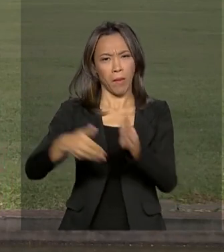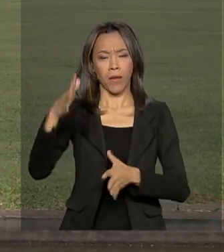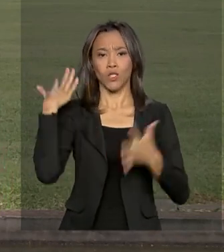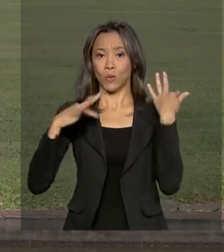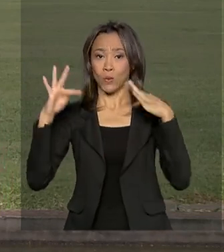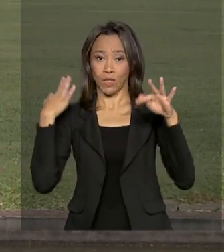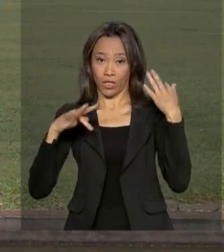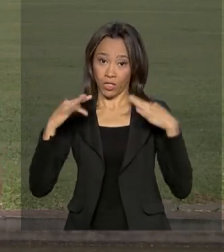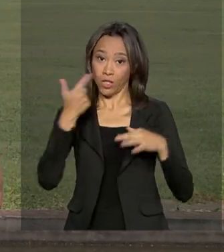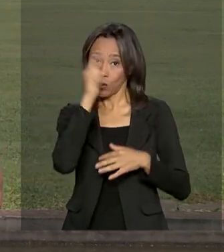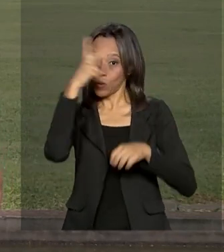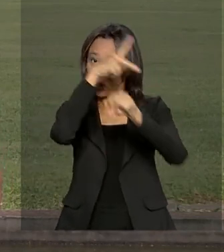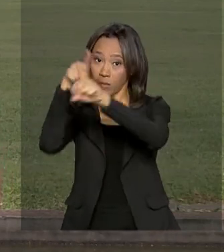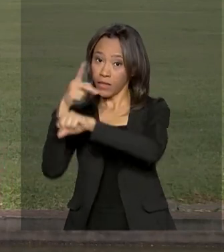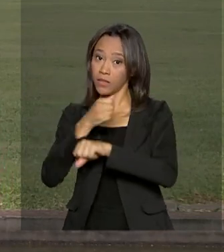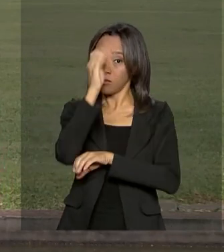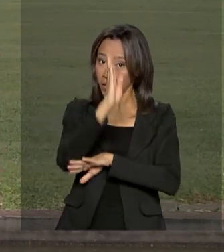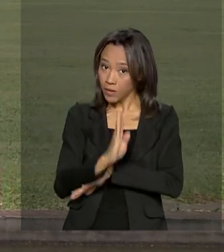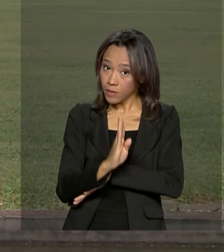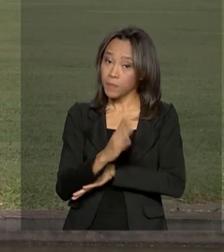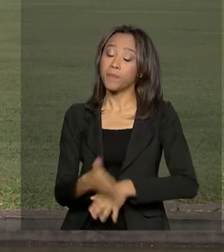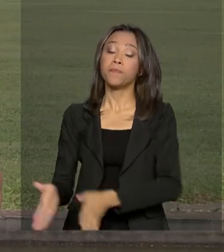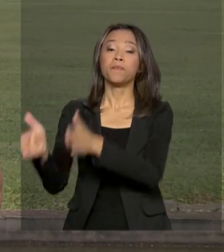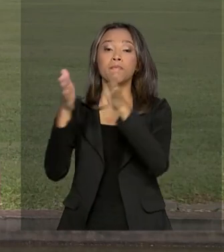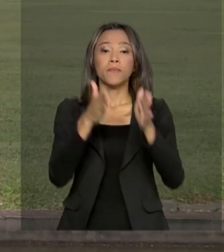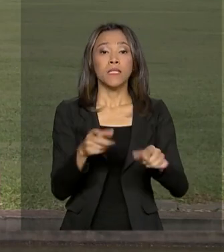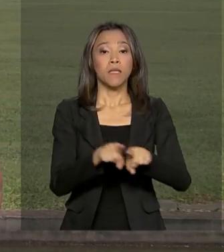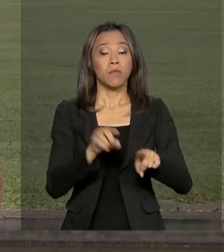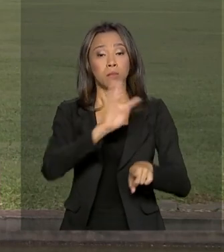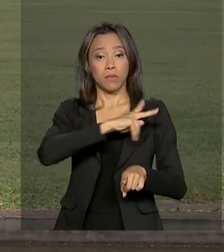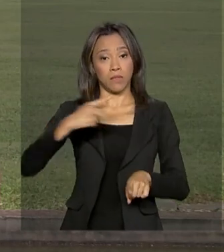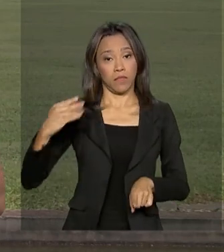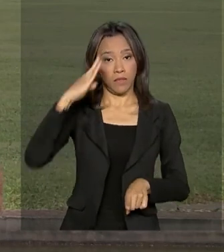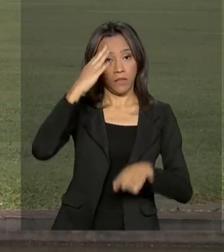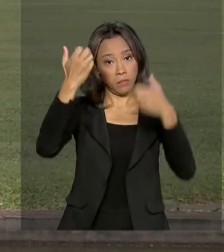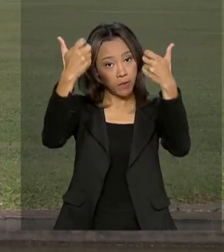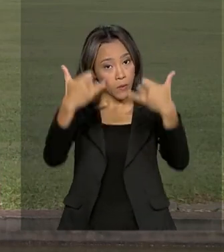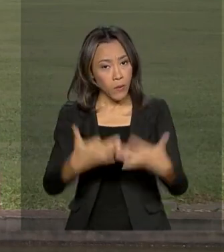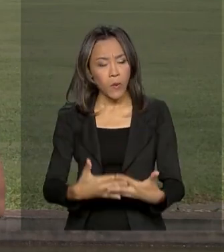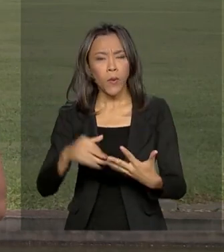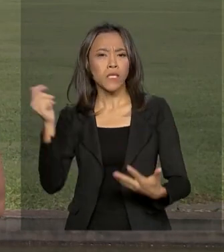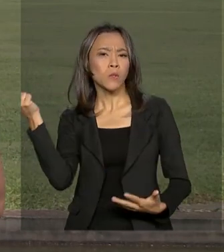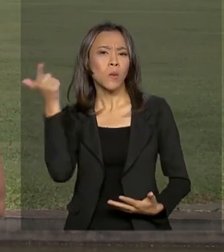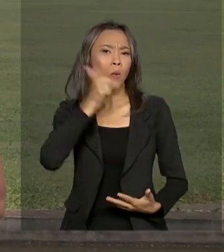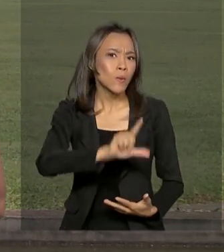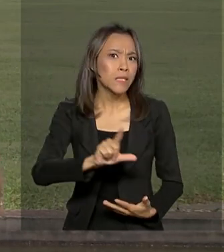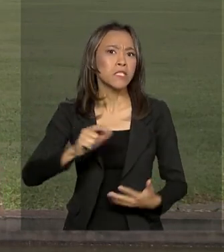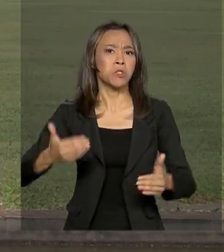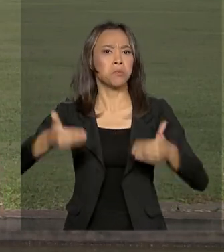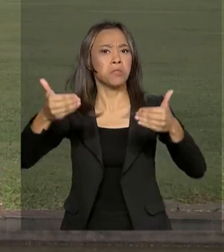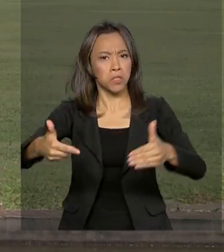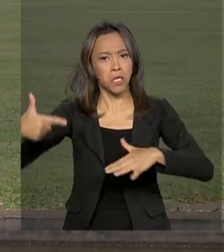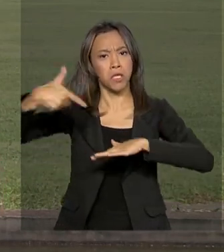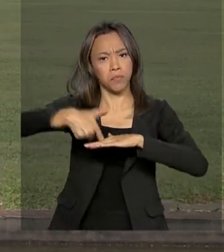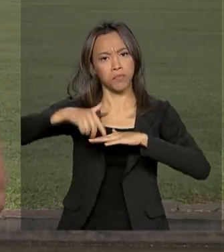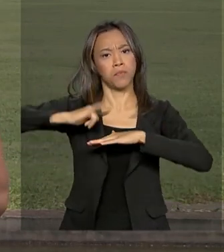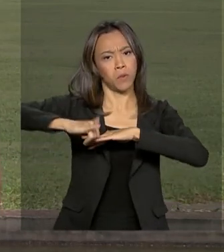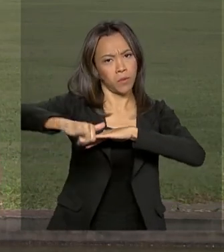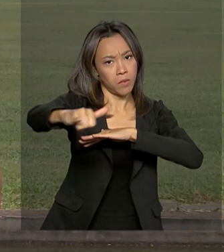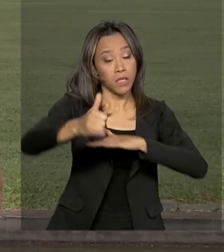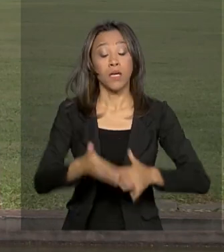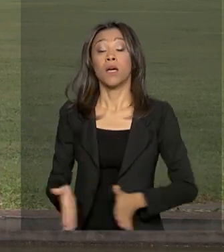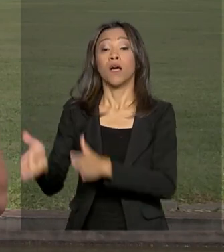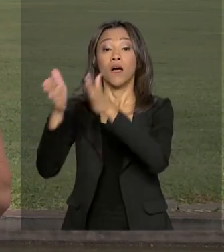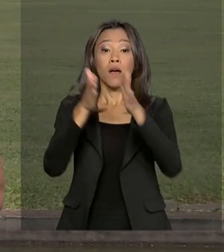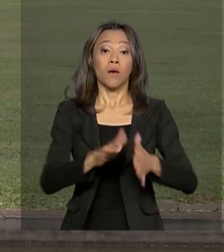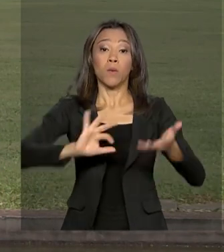estrangeiros no Brasil. O presidente falou ainda sobre as conquistas do Ministério da Economia. O Congresso Nacional